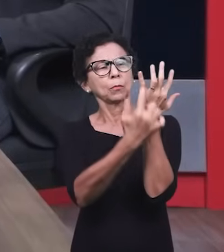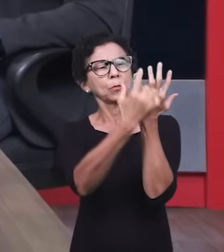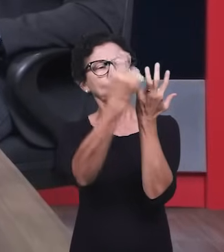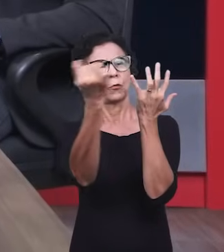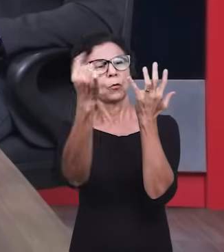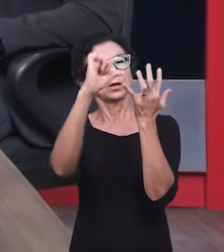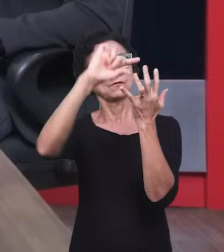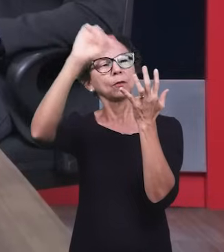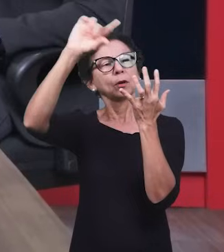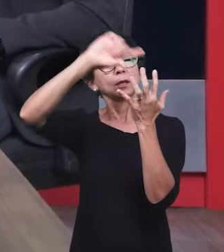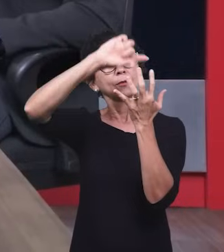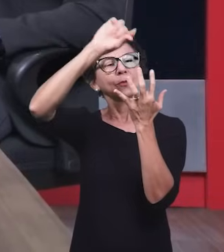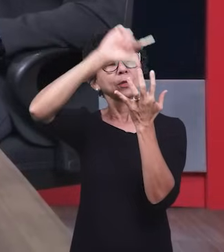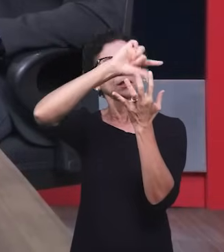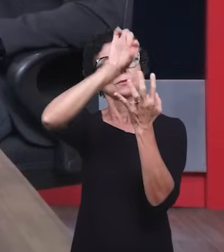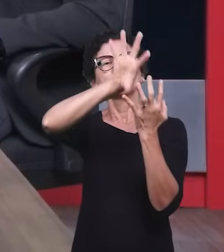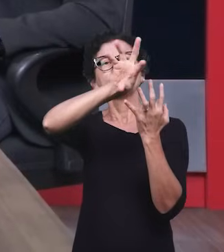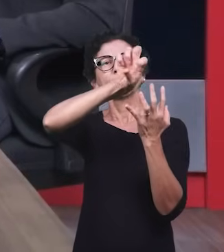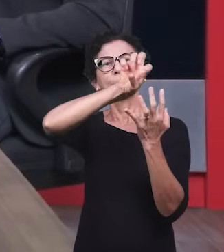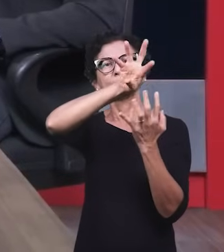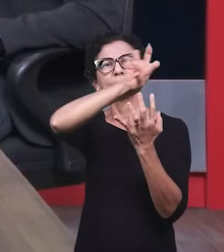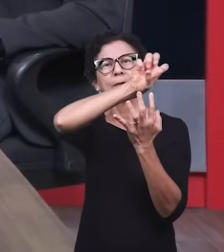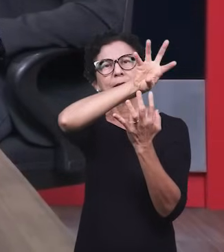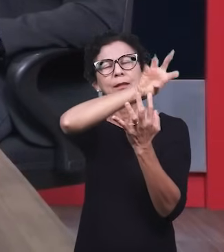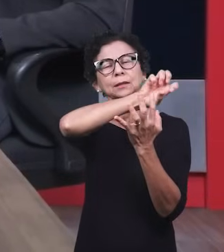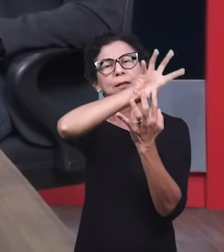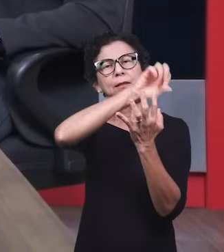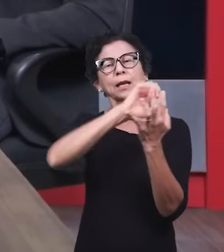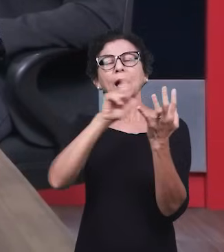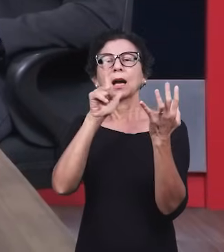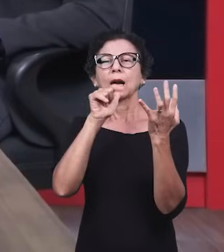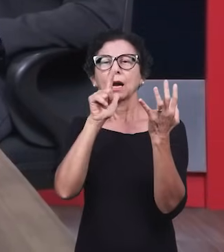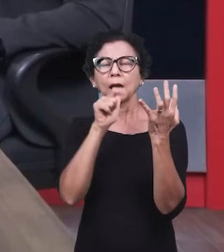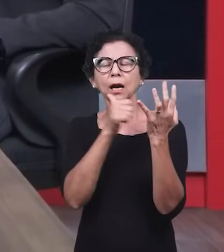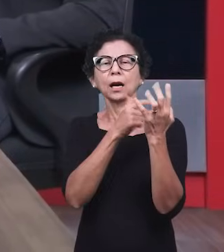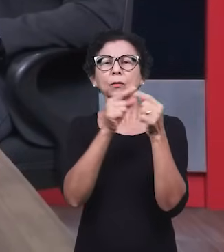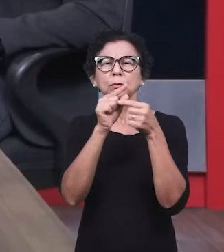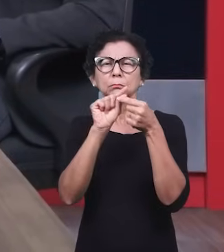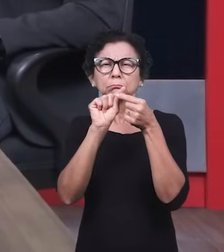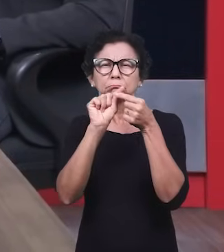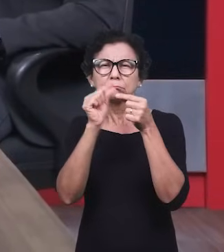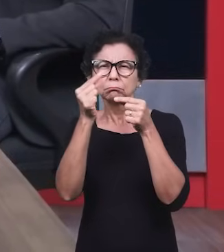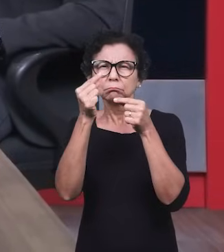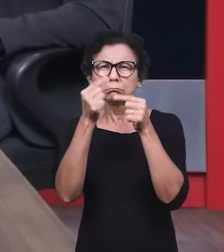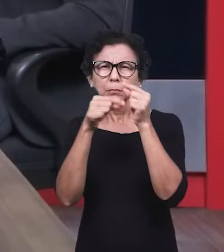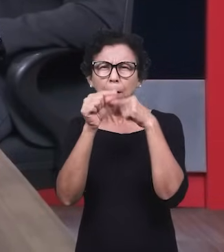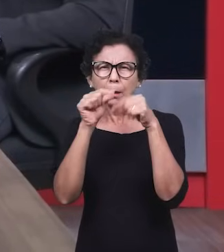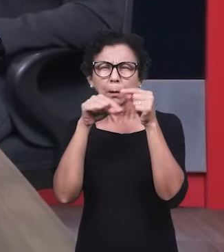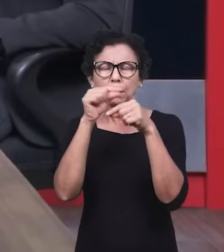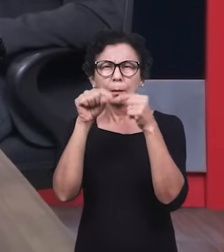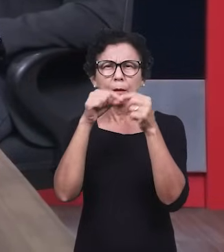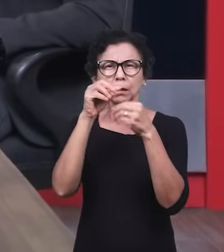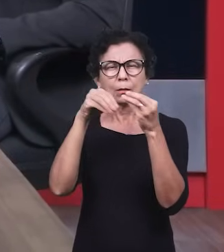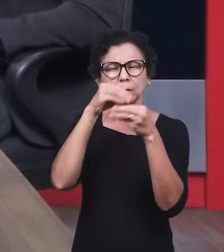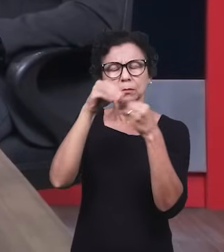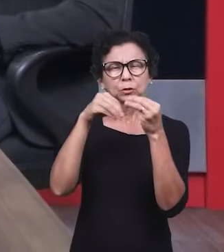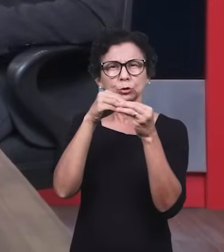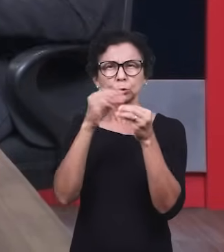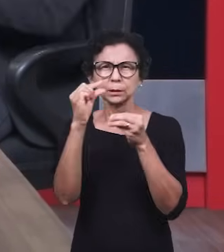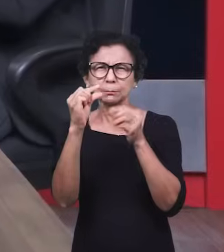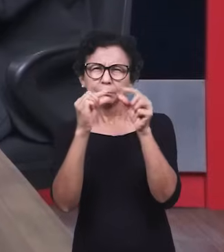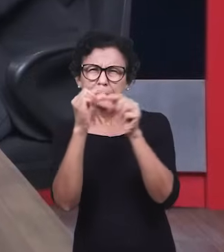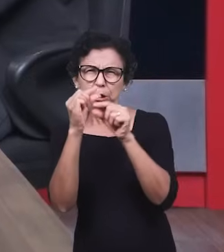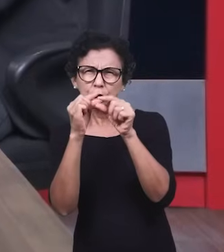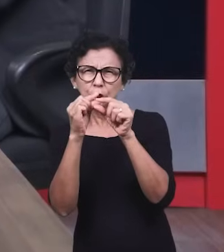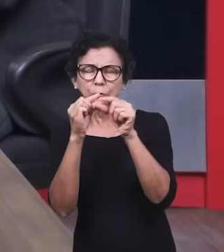ali né que estão recebendo então que tá recebendo Então essa água e fazendo todo o processo de fotossíntese e